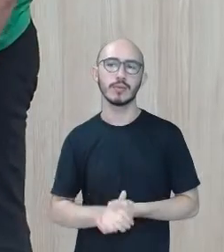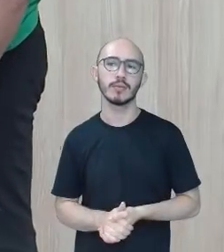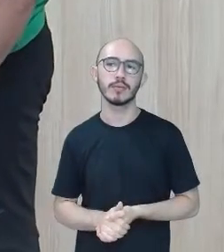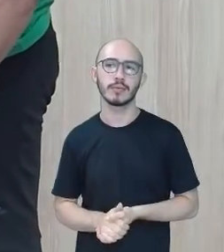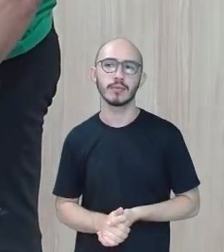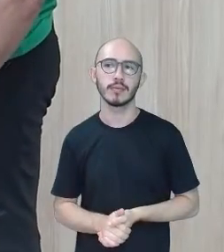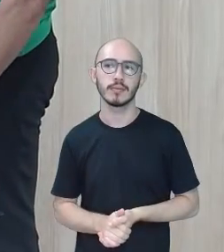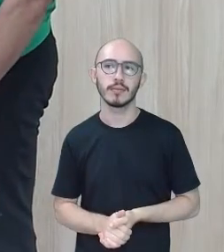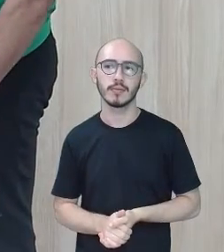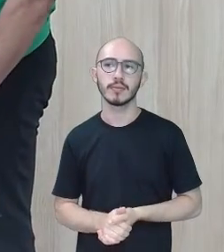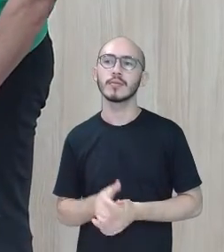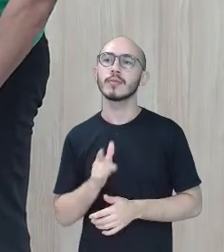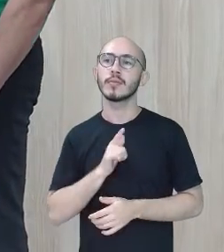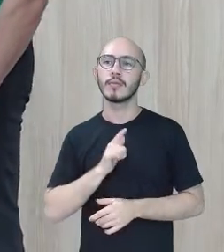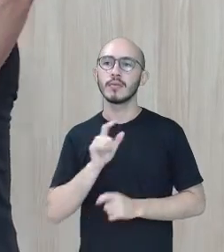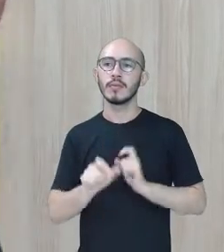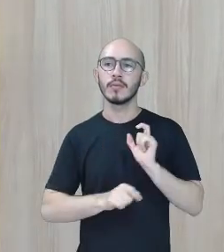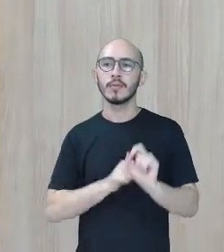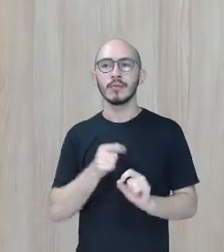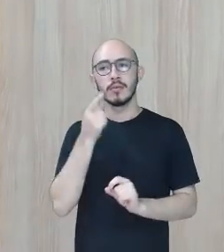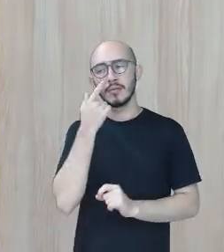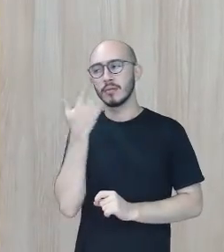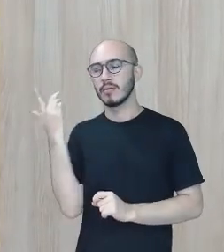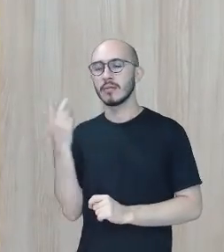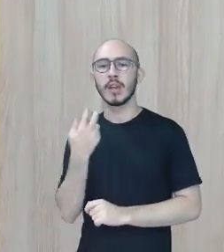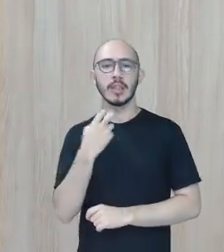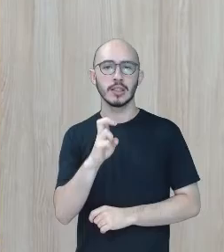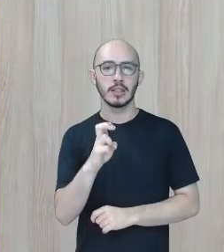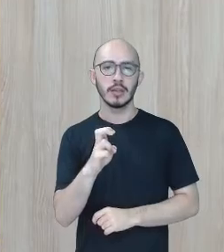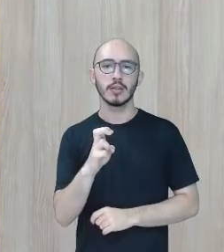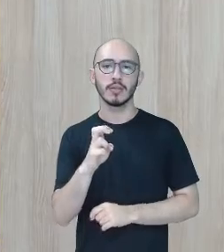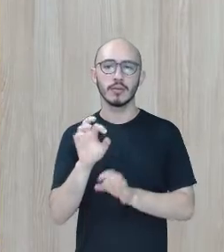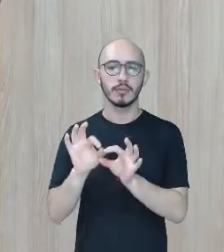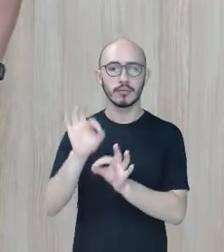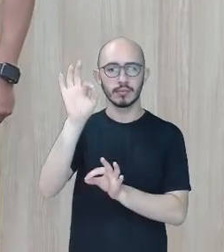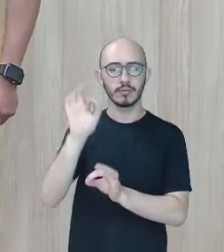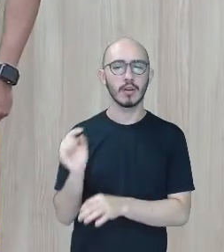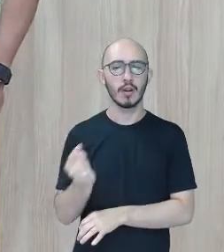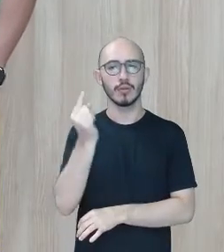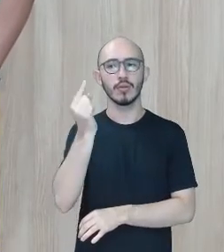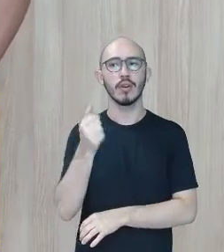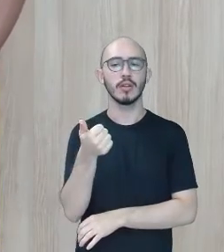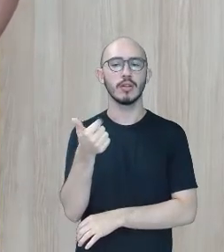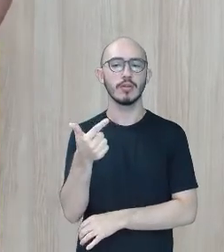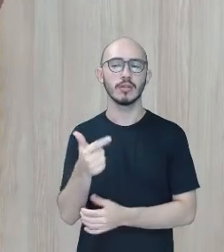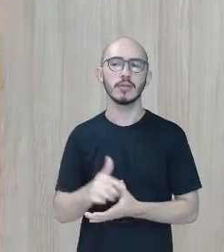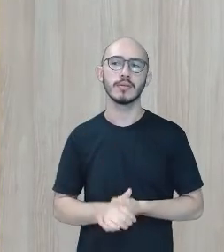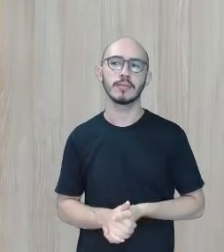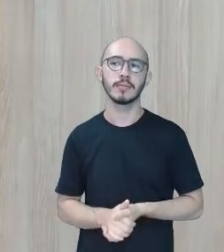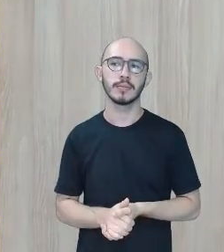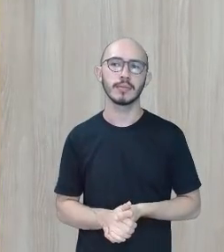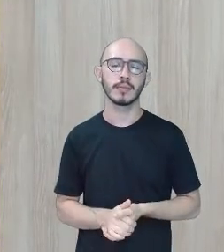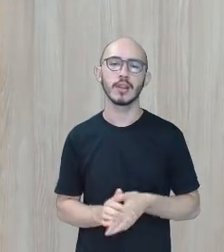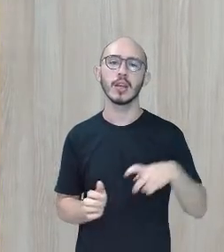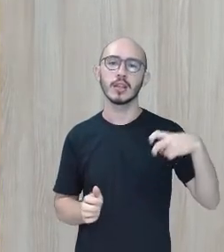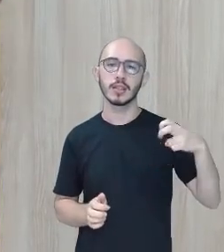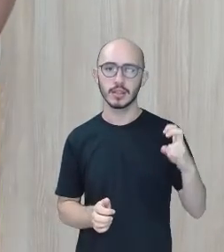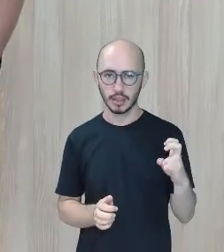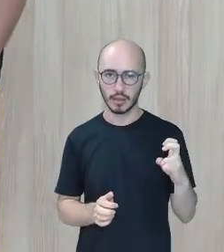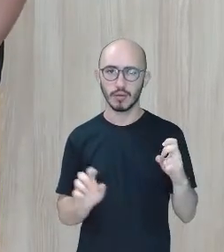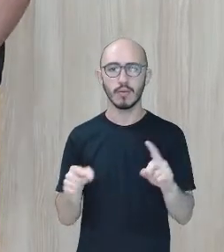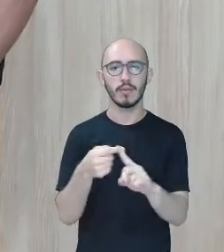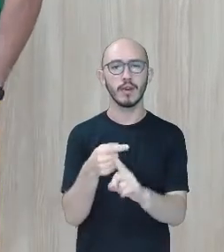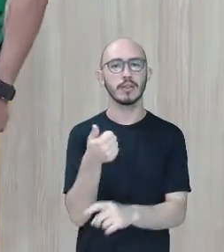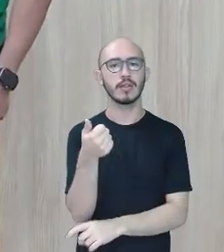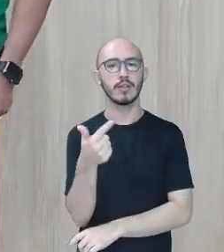tá bom? Então, o retângulo azul aí, ó, a base é 5 e a altura é igual a 12, tá? 5 vezes